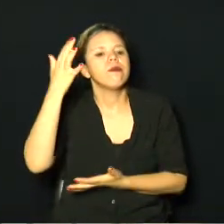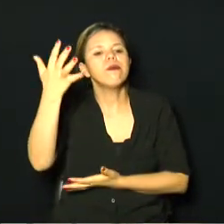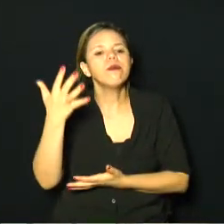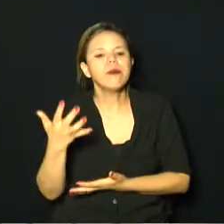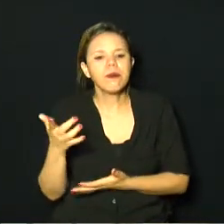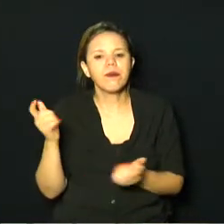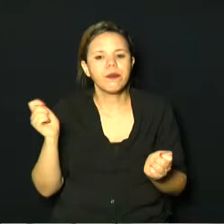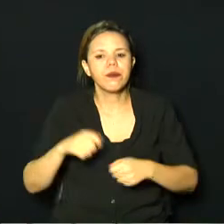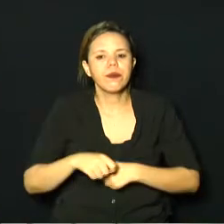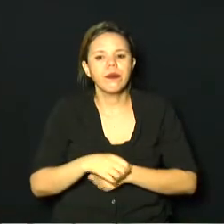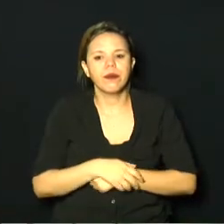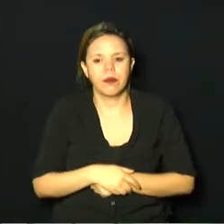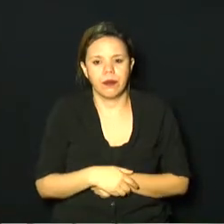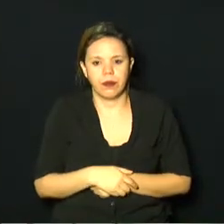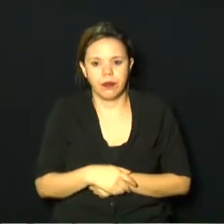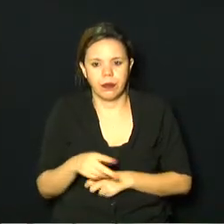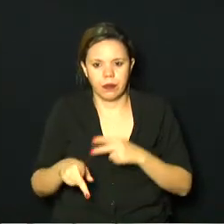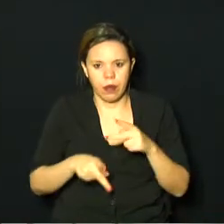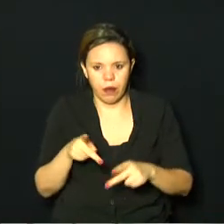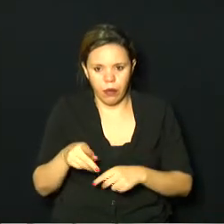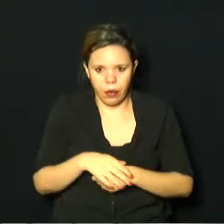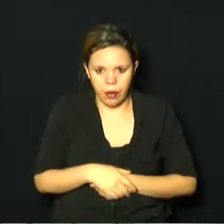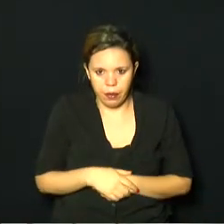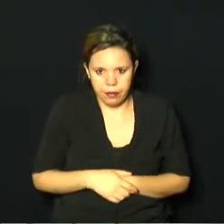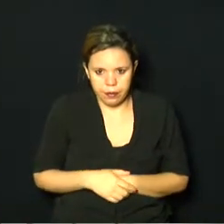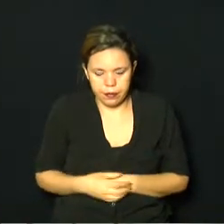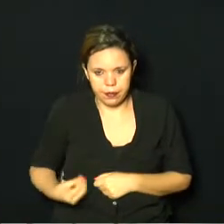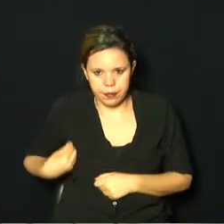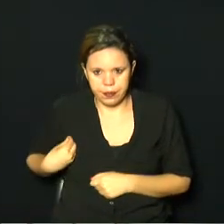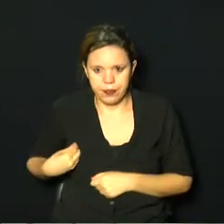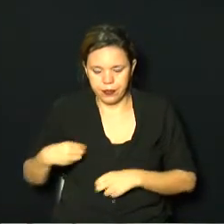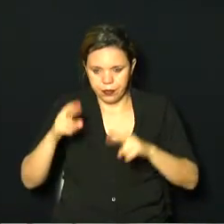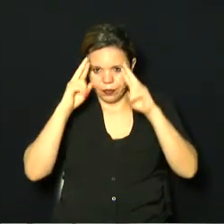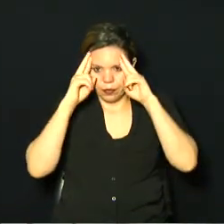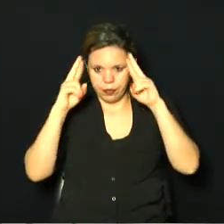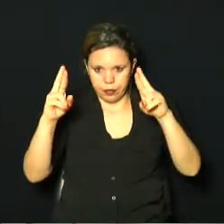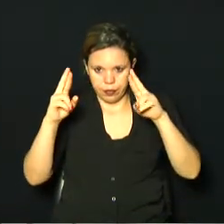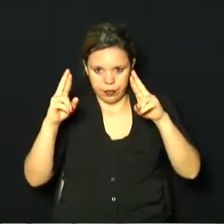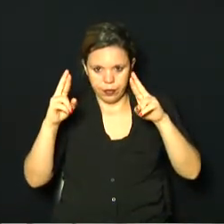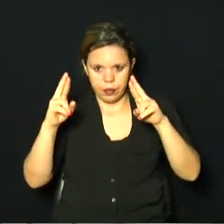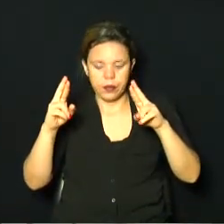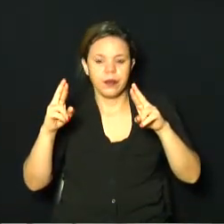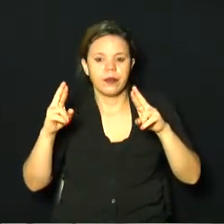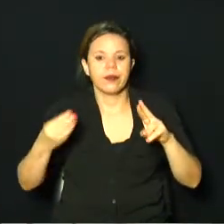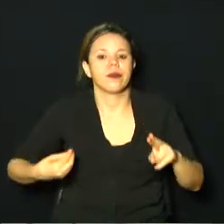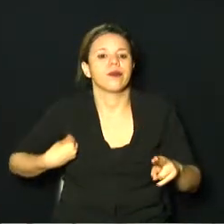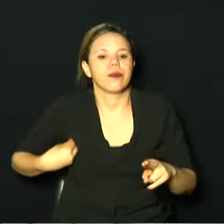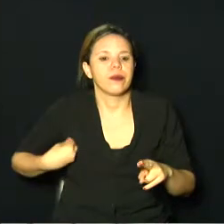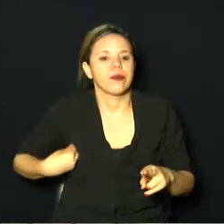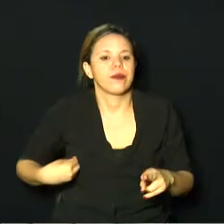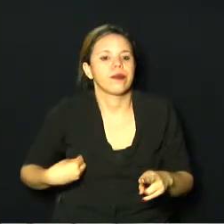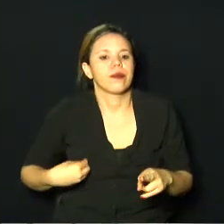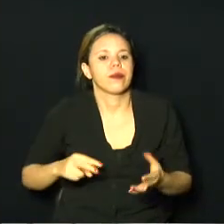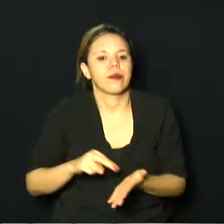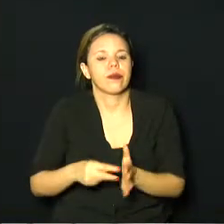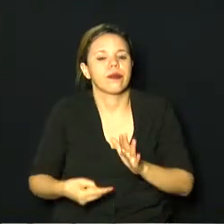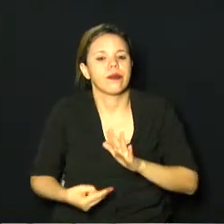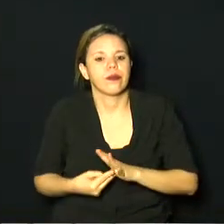seja capaz dessas pessoas viverem com dignidade. E viver com dignidade